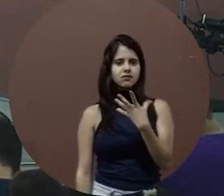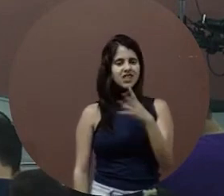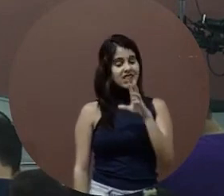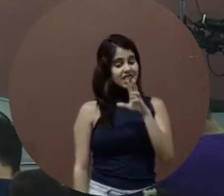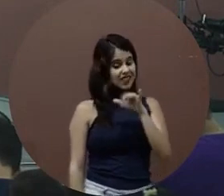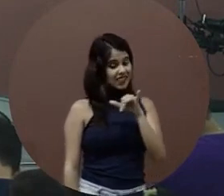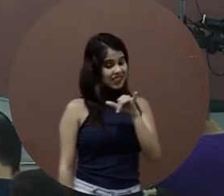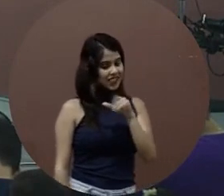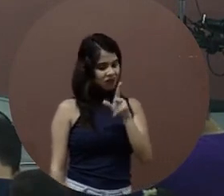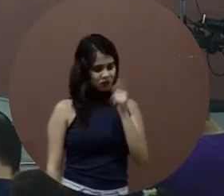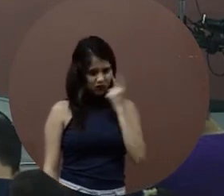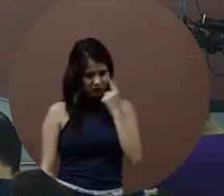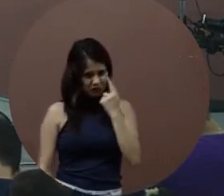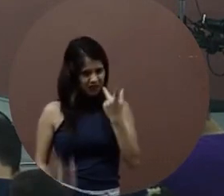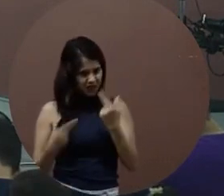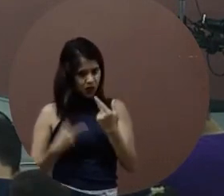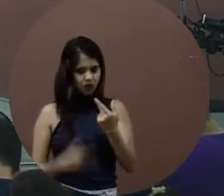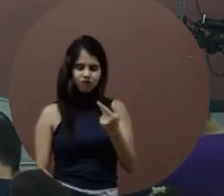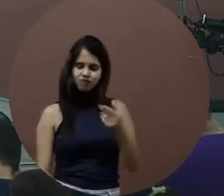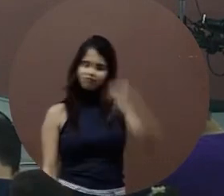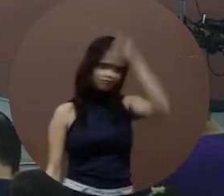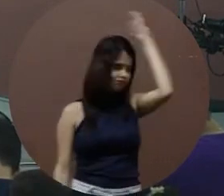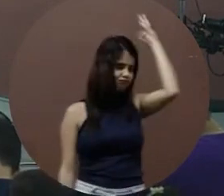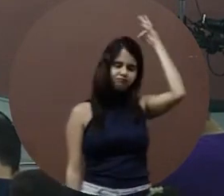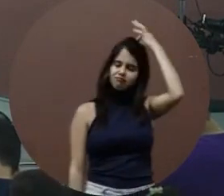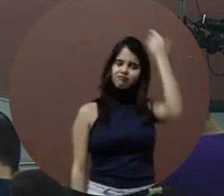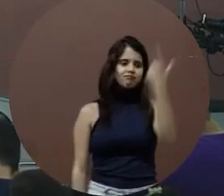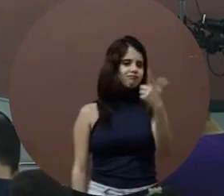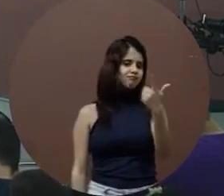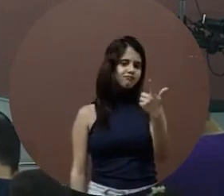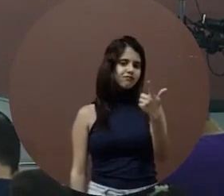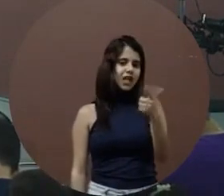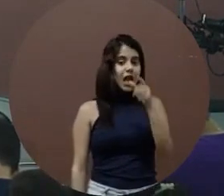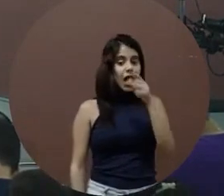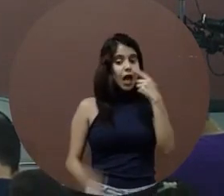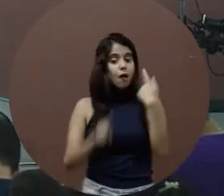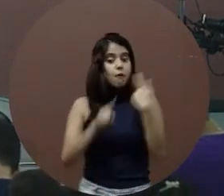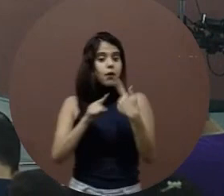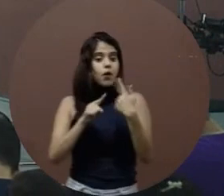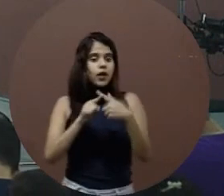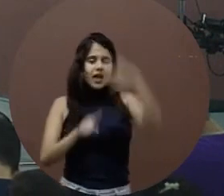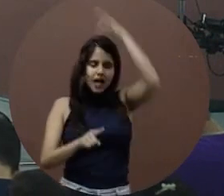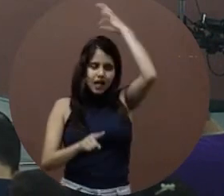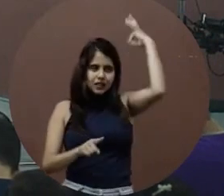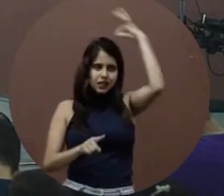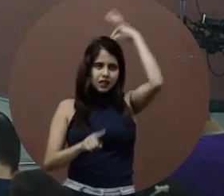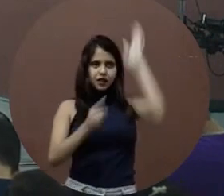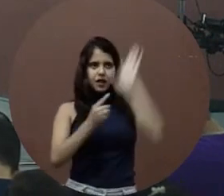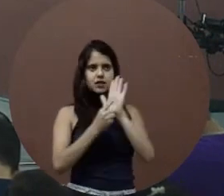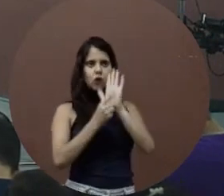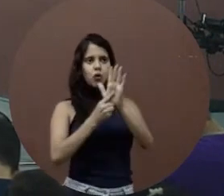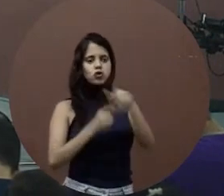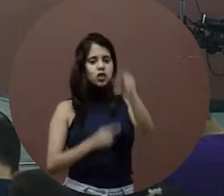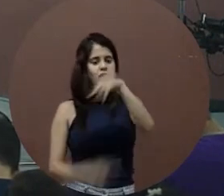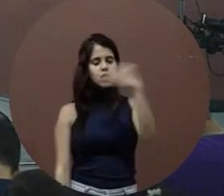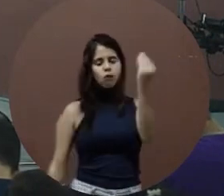está sendo santificado. Porque a santificação, ela vai cada vez mais revelar que você é mais miserável a cada dia.